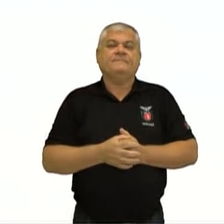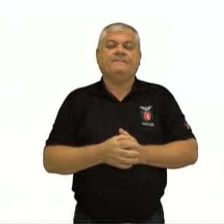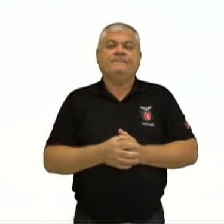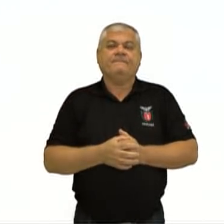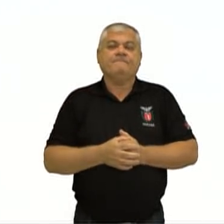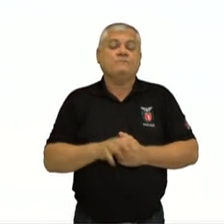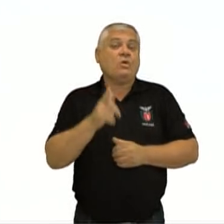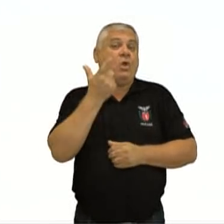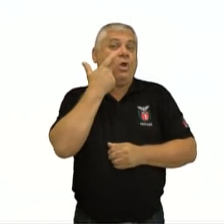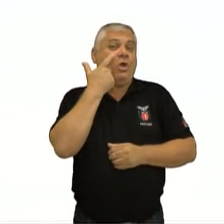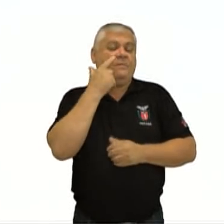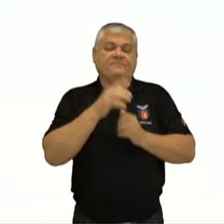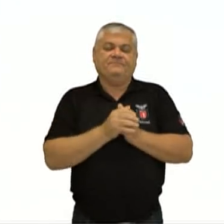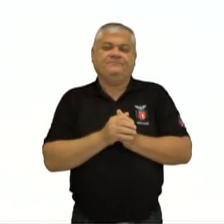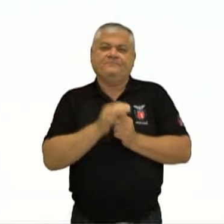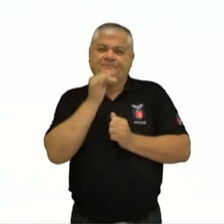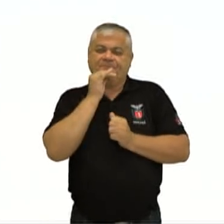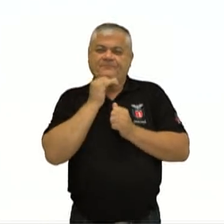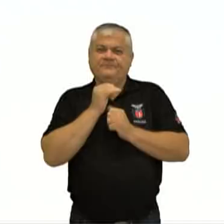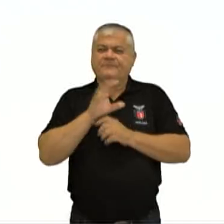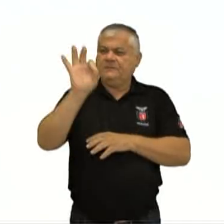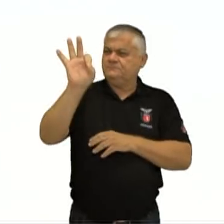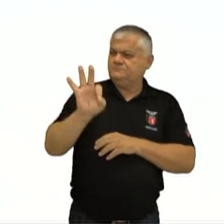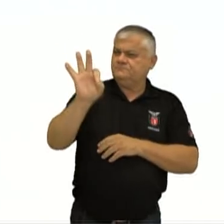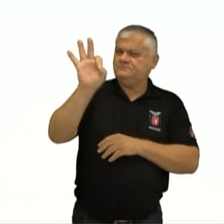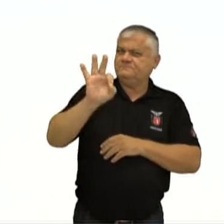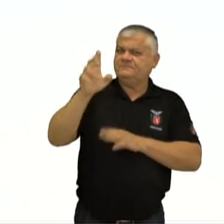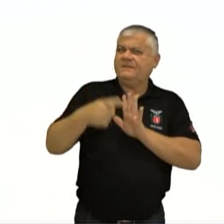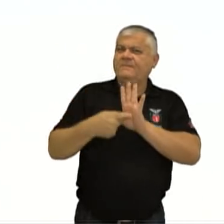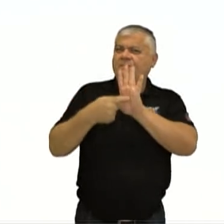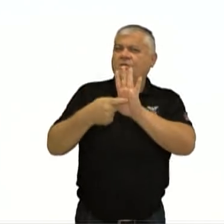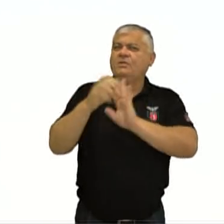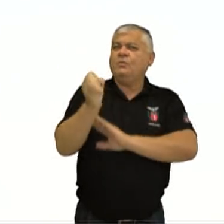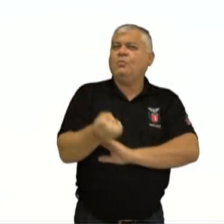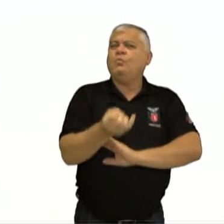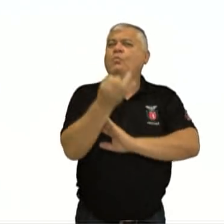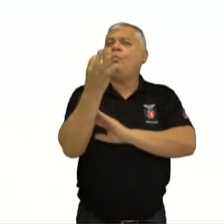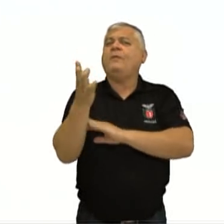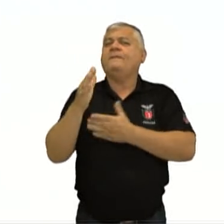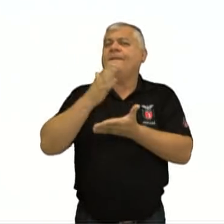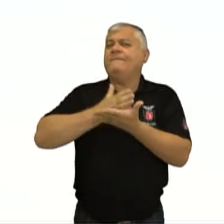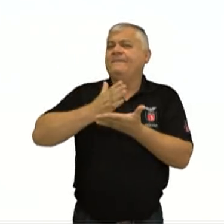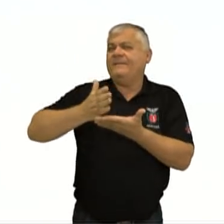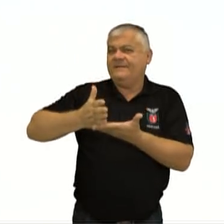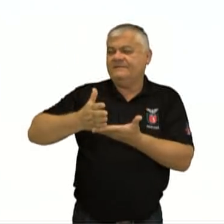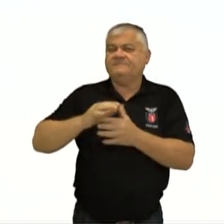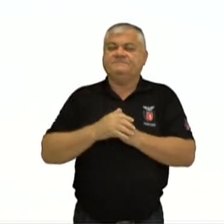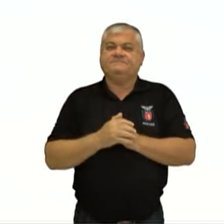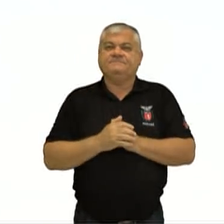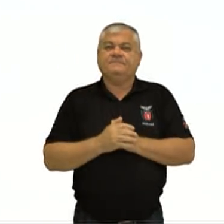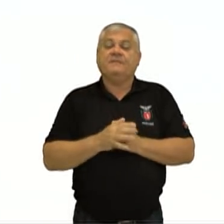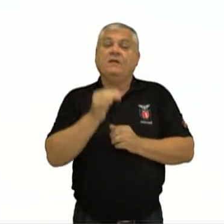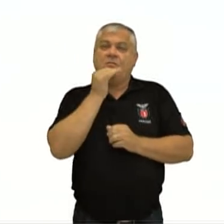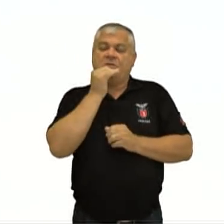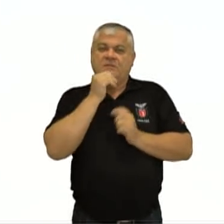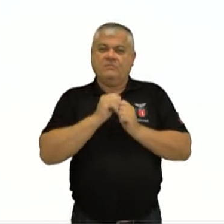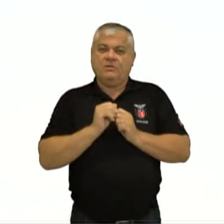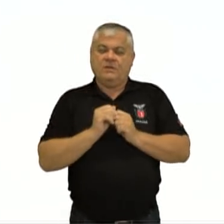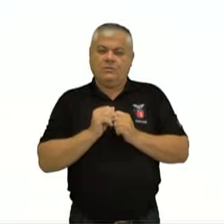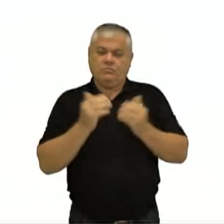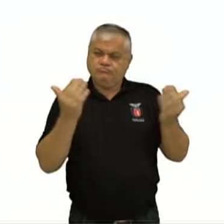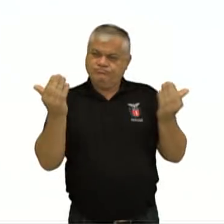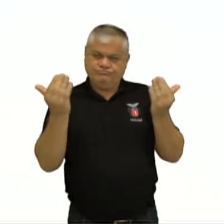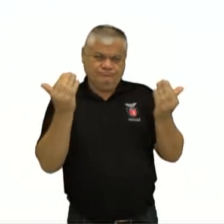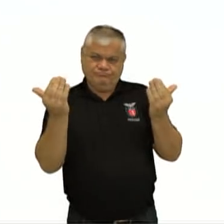Então veja bem, a porcentagem ela é útil para expressar quantidades em função do total. Então quando eu quero relacionar uma quantidade